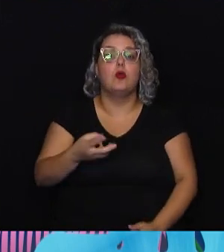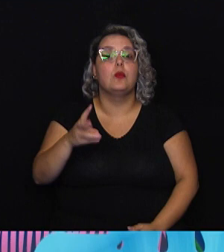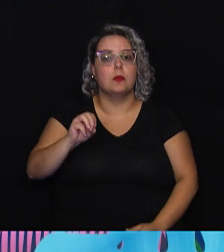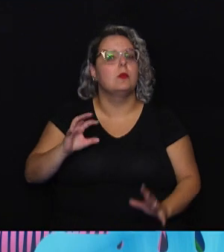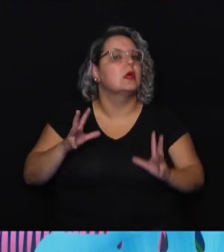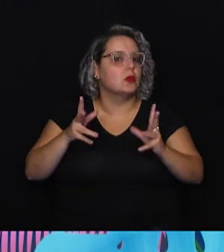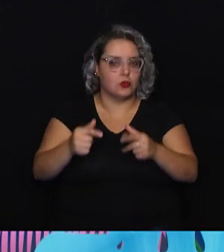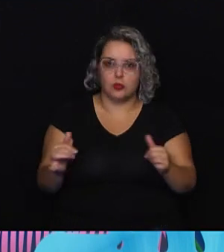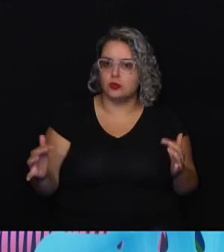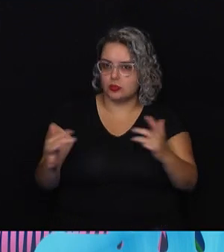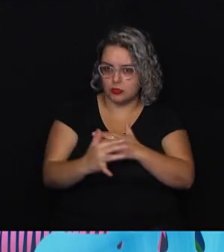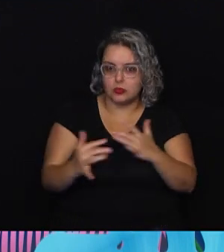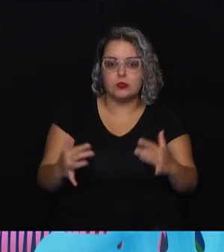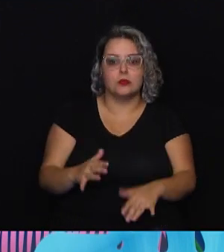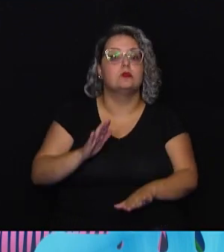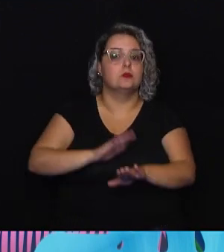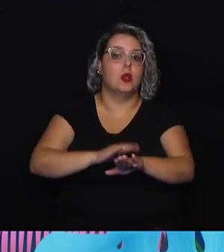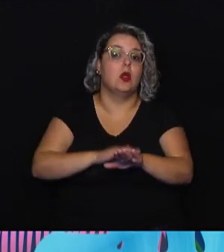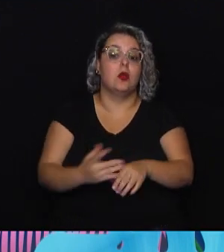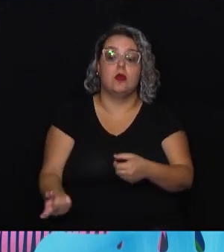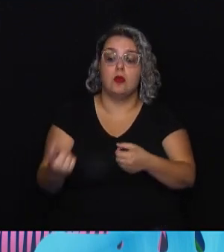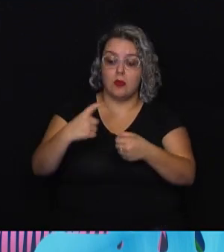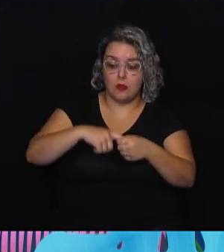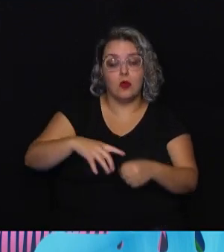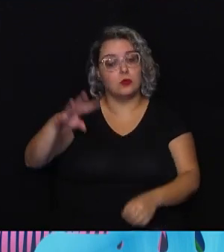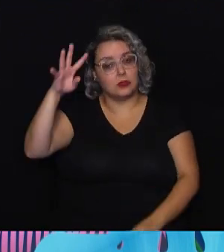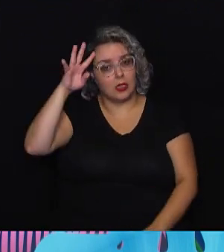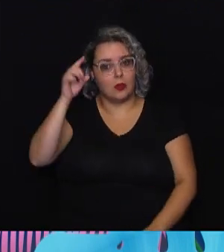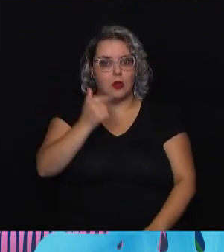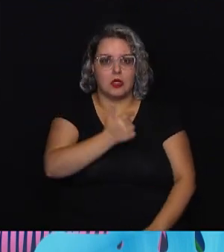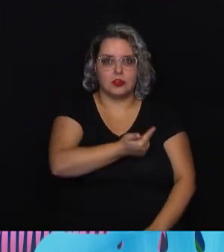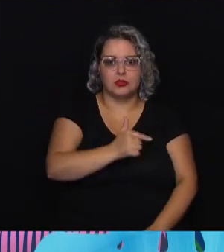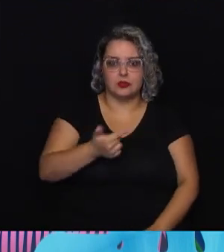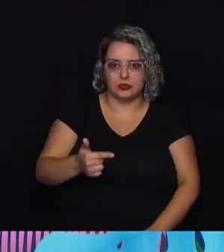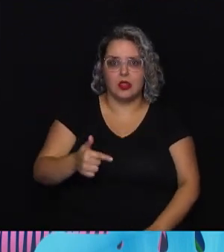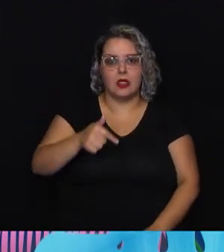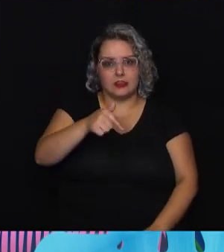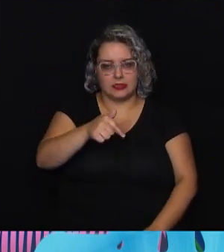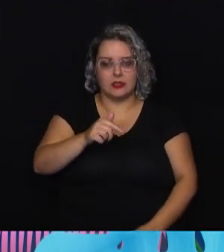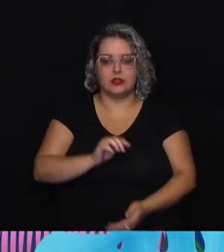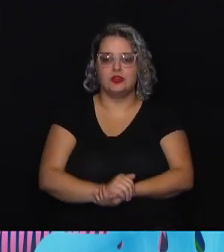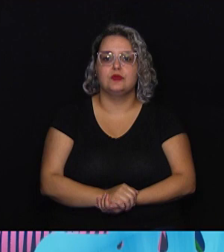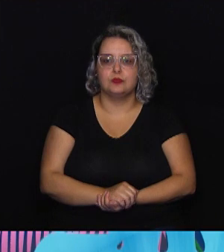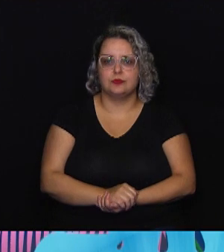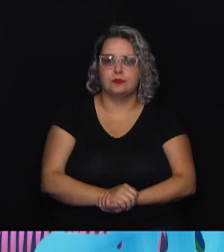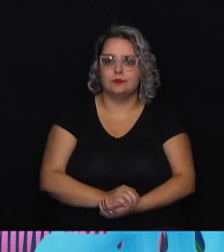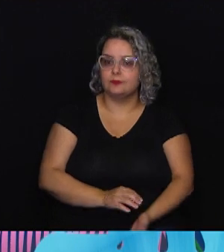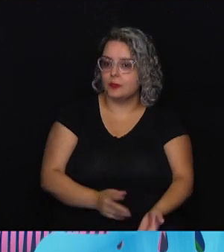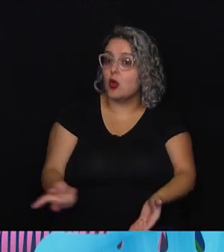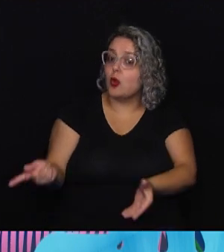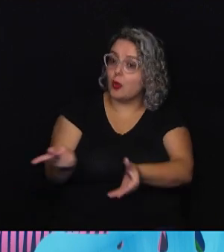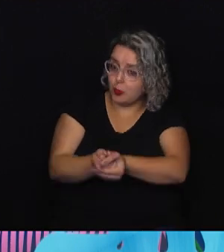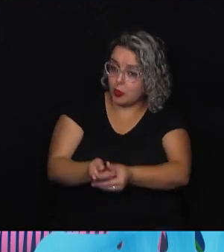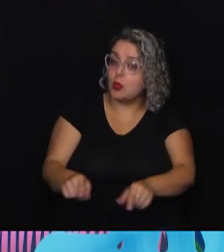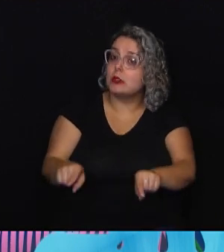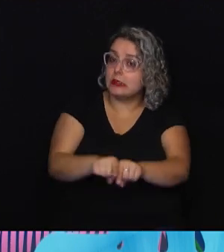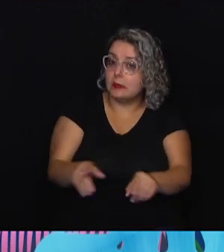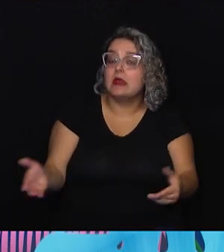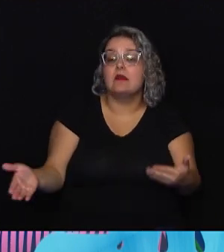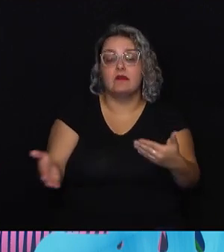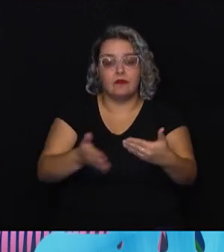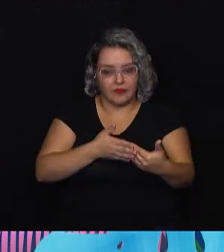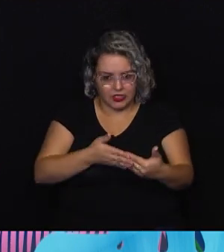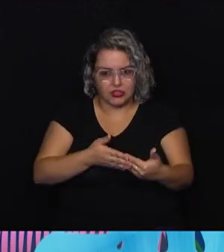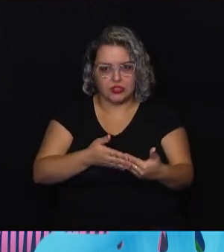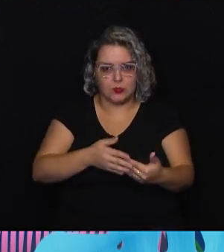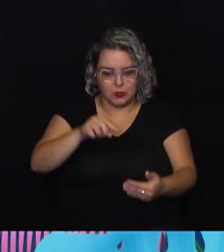geral. E as atividades retomam na quarta-feira, dia 22, às 7 horas. O Procon Campinas também ficará fechado a partir